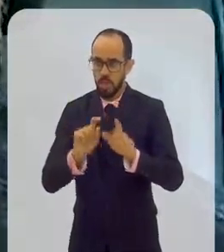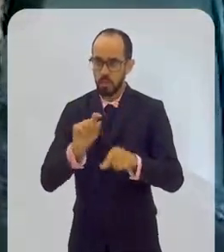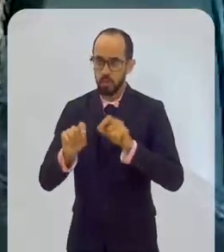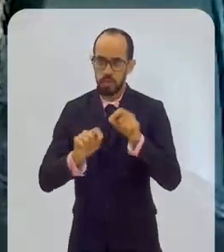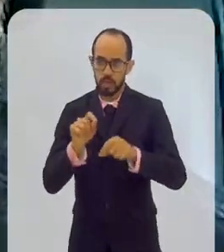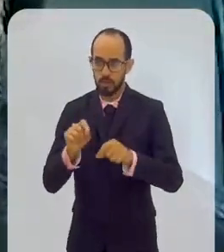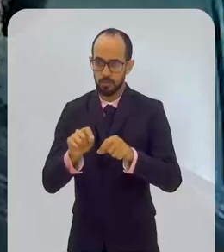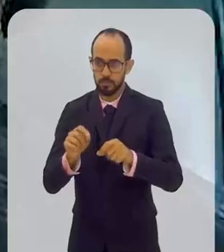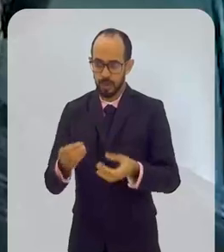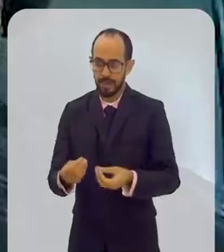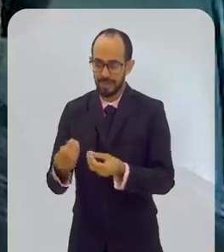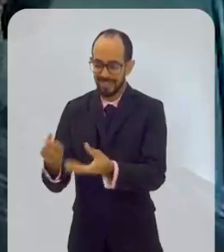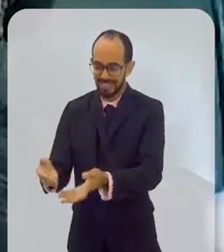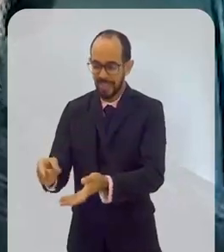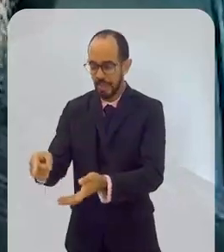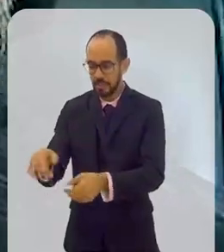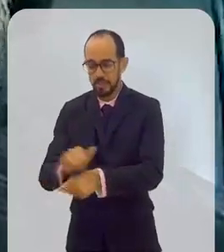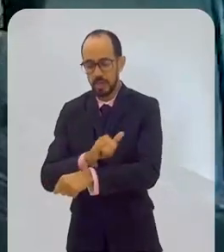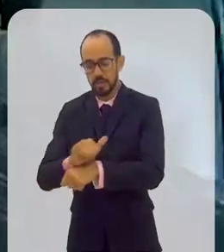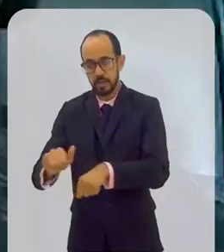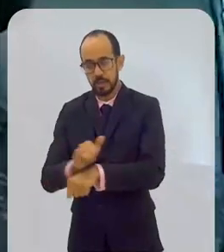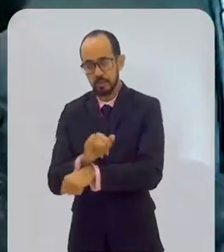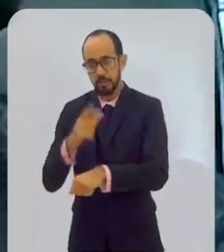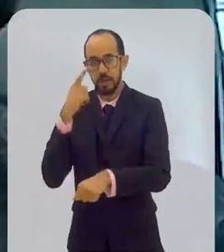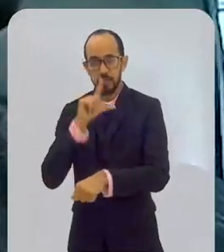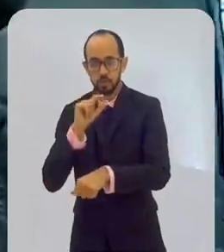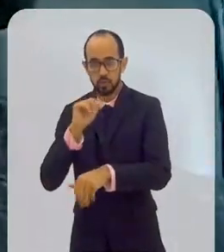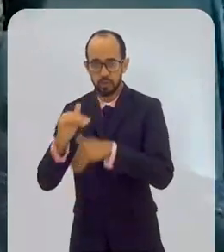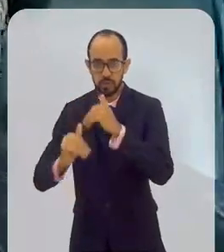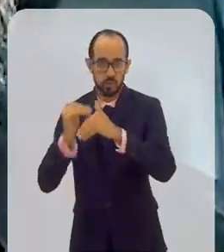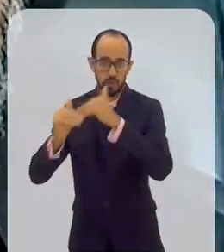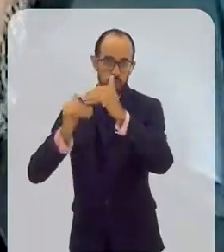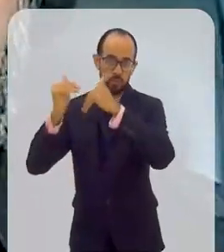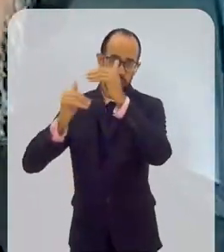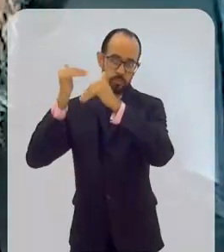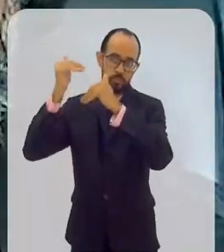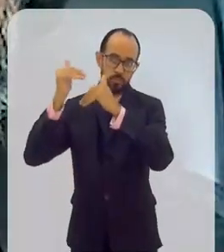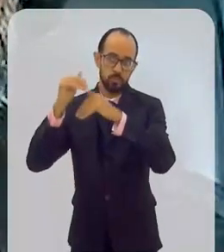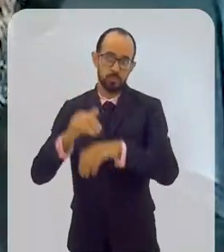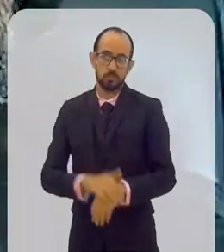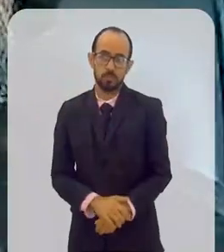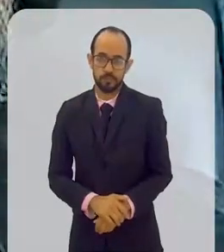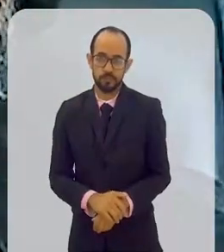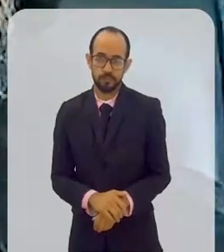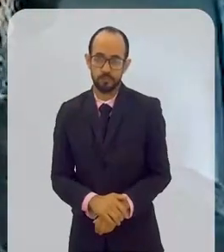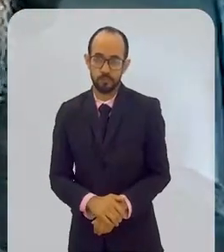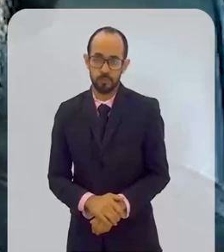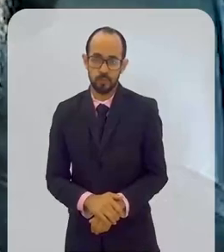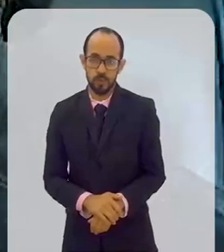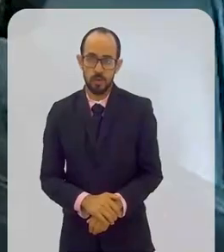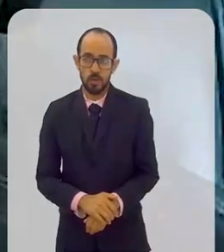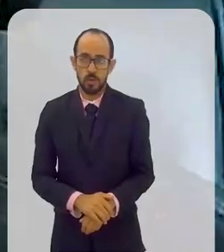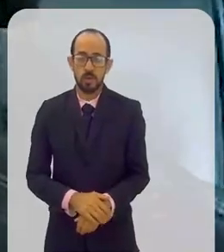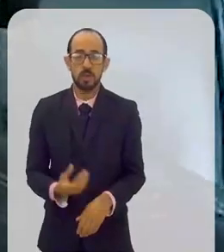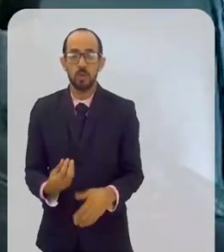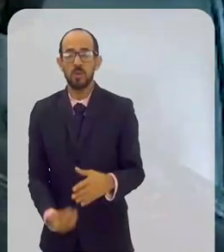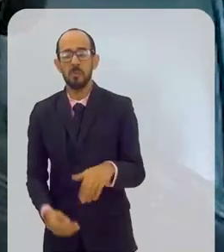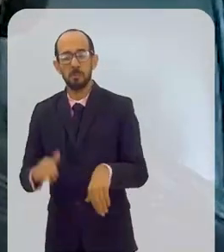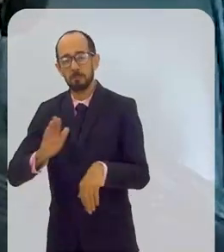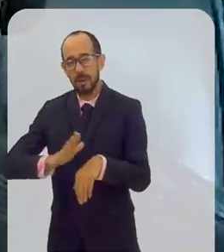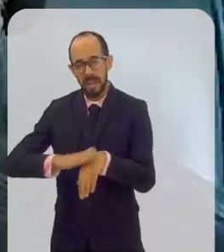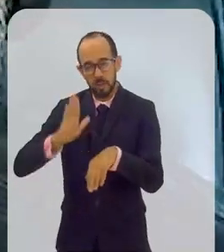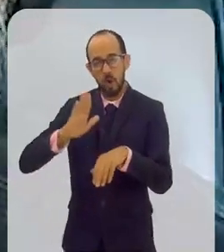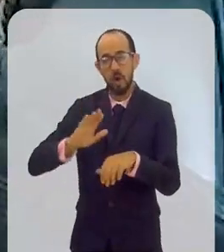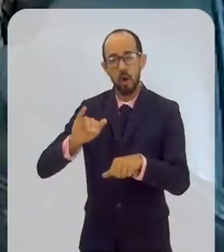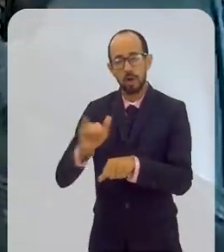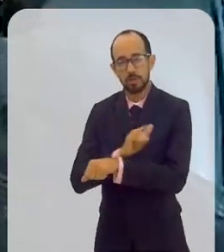vara. Para que eles, com a vara, consigam produzir o peixe e, a partir disso, ter o seu problema. E a maior produtor de vara